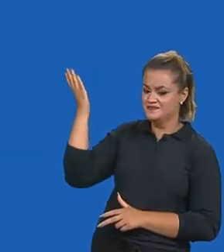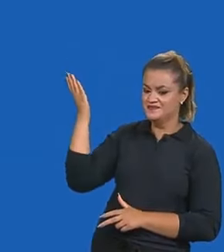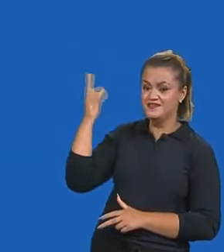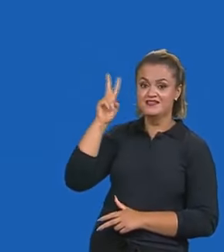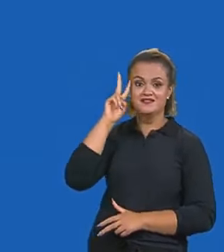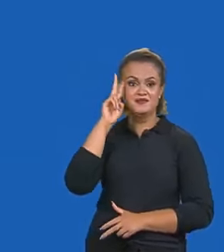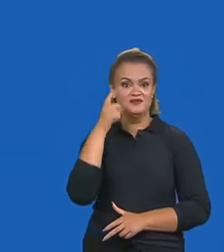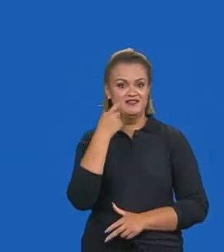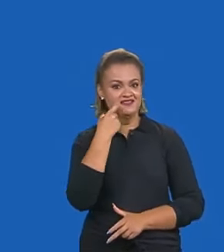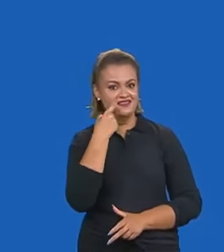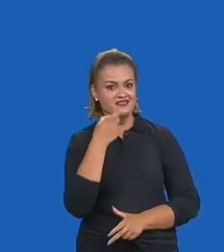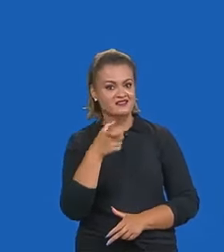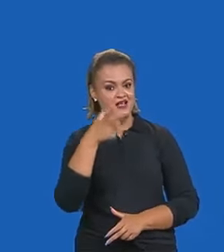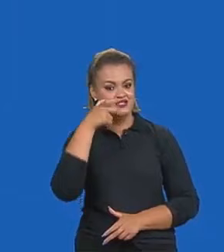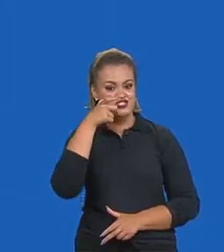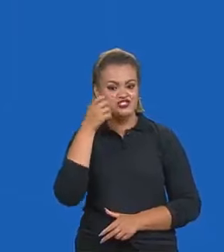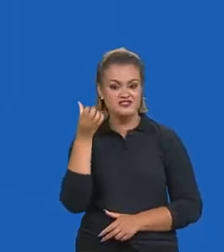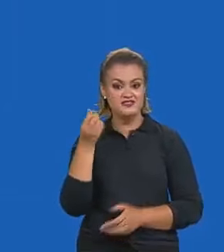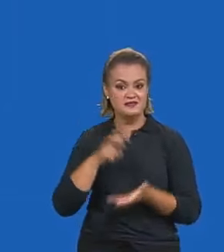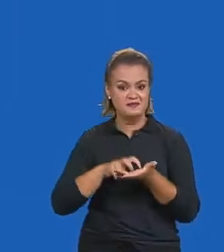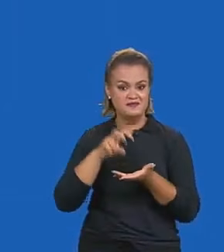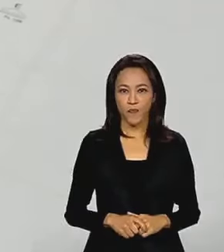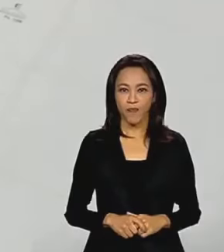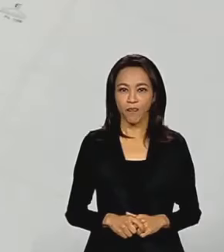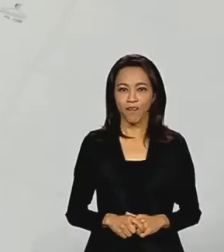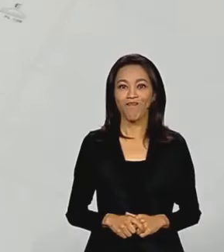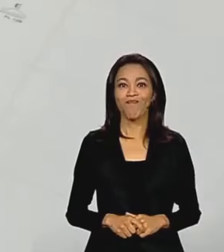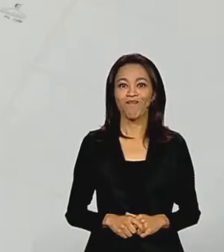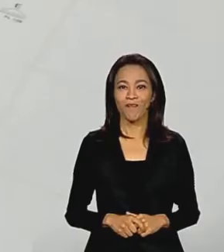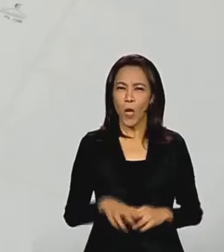de segunda a sexta seis da manhã